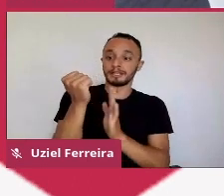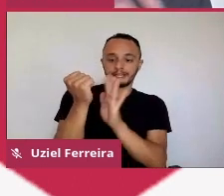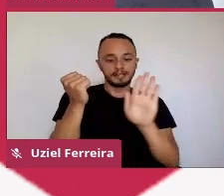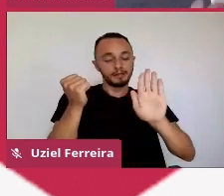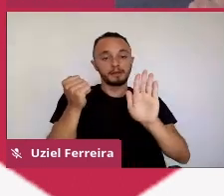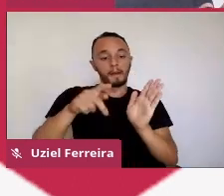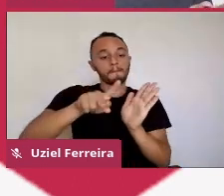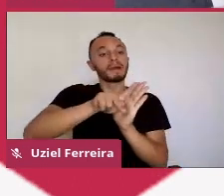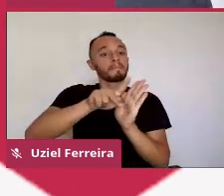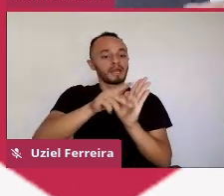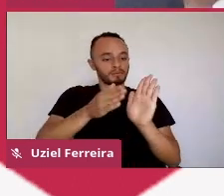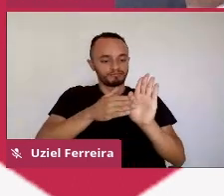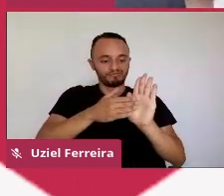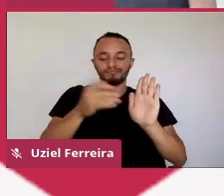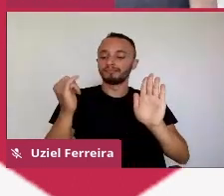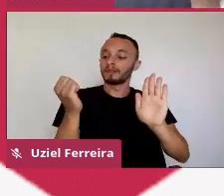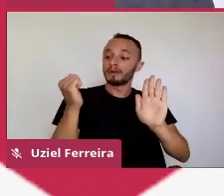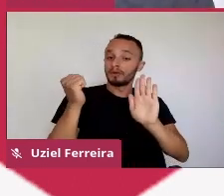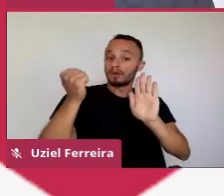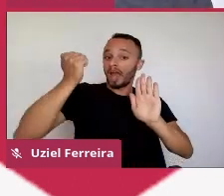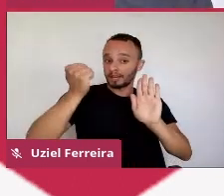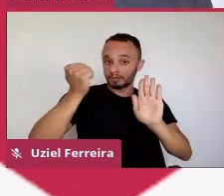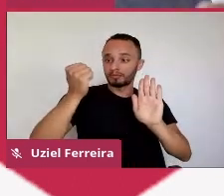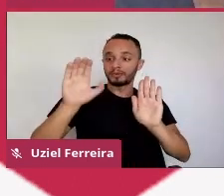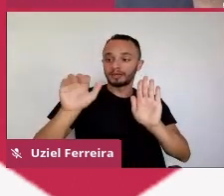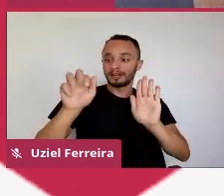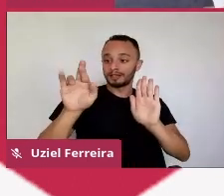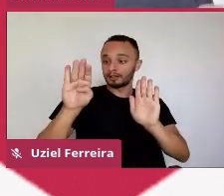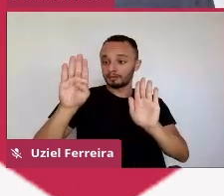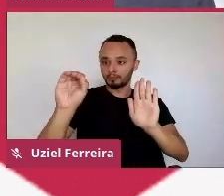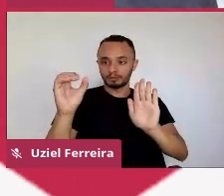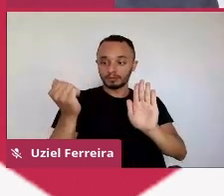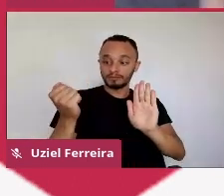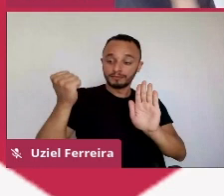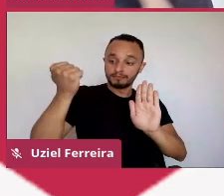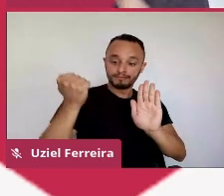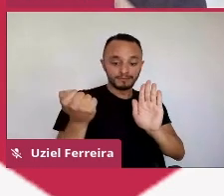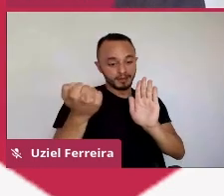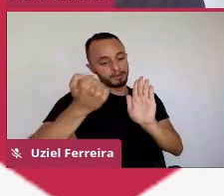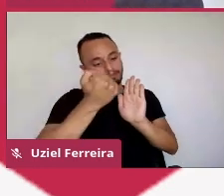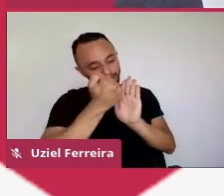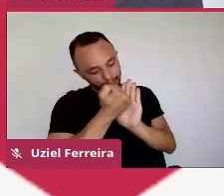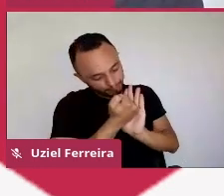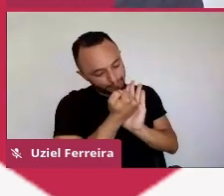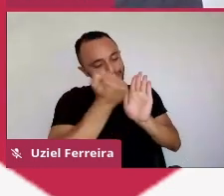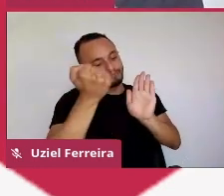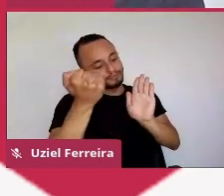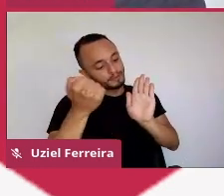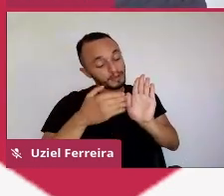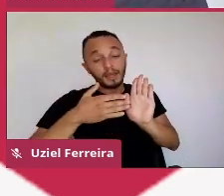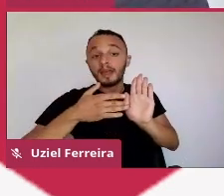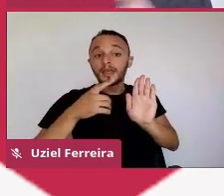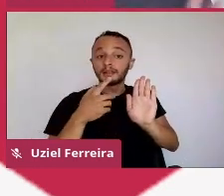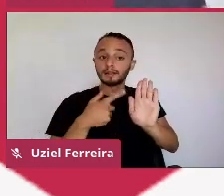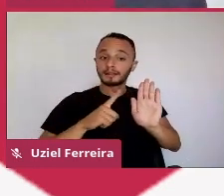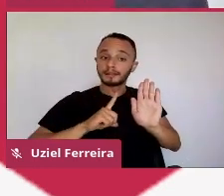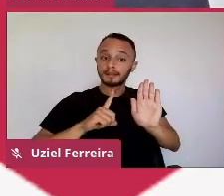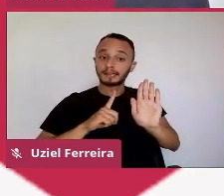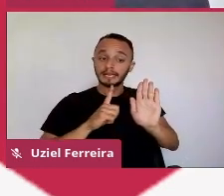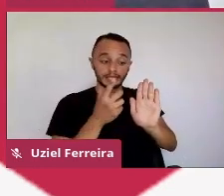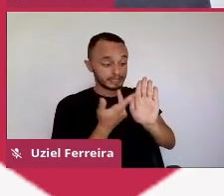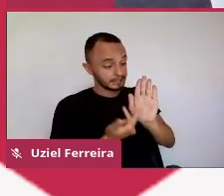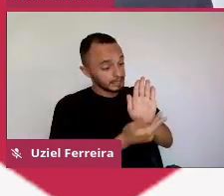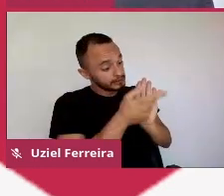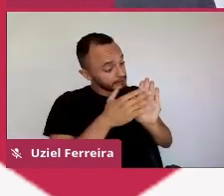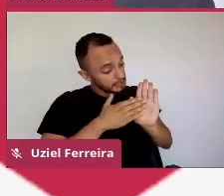papel. Ou seja, na verdade, o carimbo é uma matriz que depois de entintado, ele imprime aquela imagem no papel. É o melhor exemplo